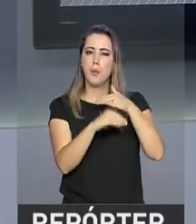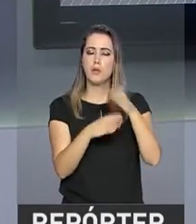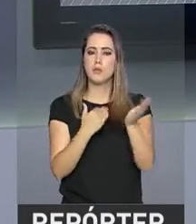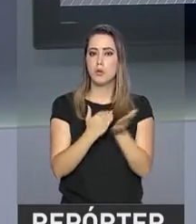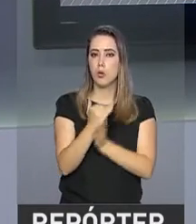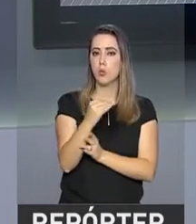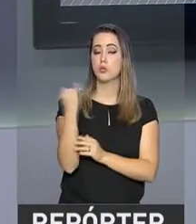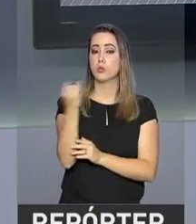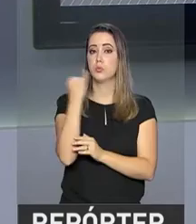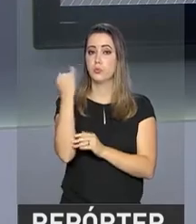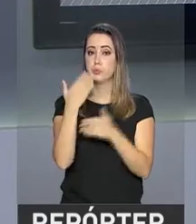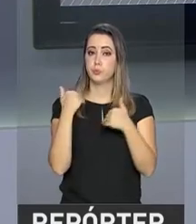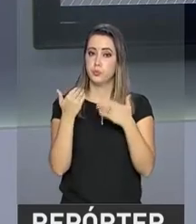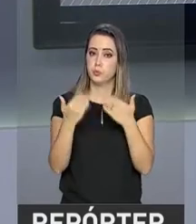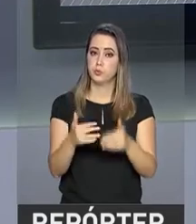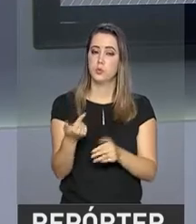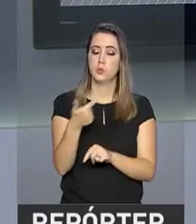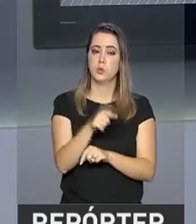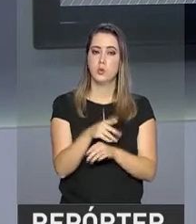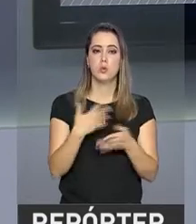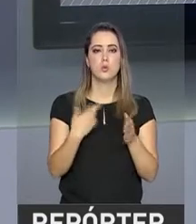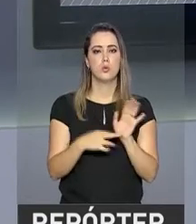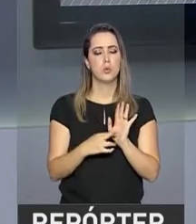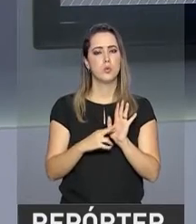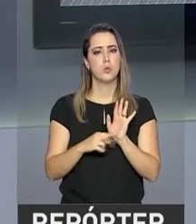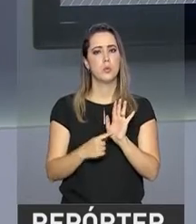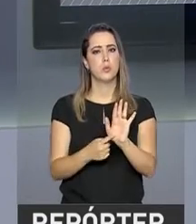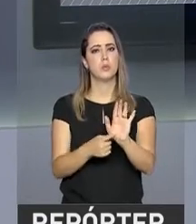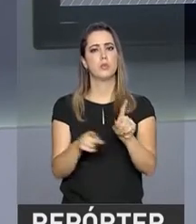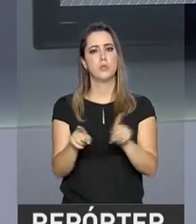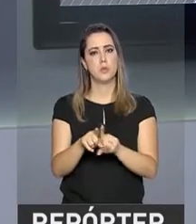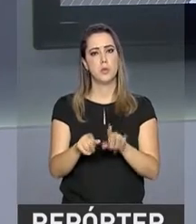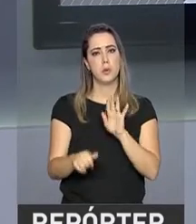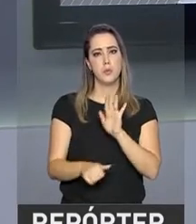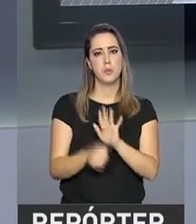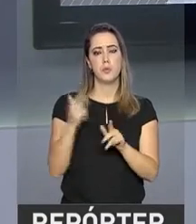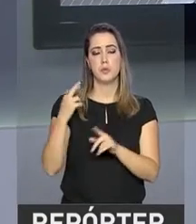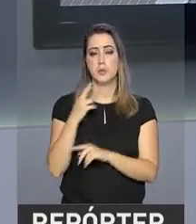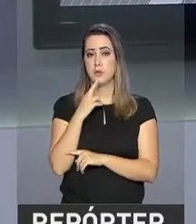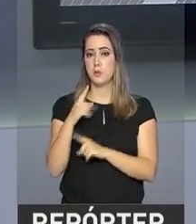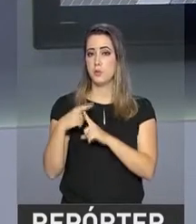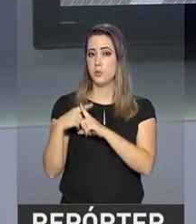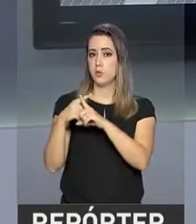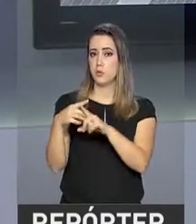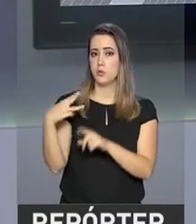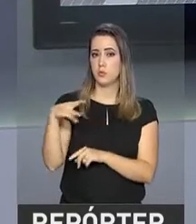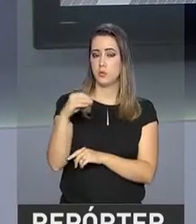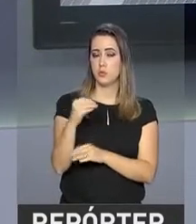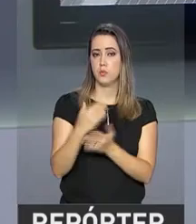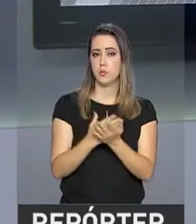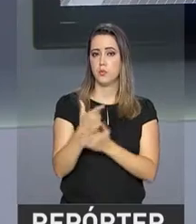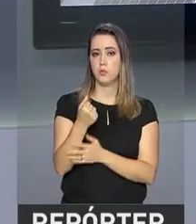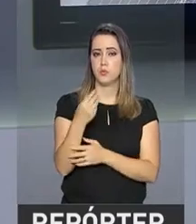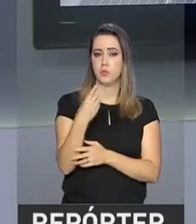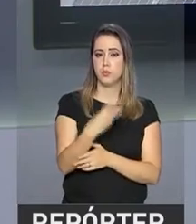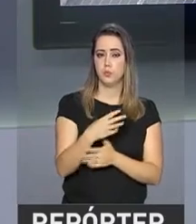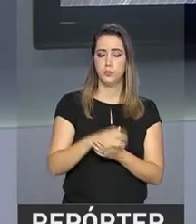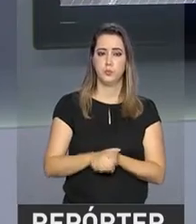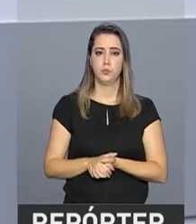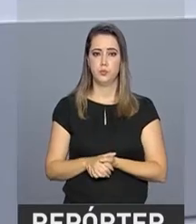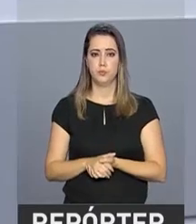outros investimentos. O relatório revela ainda que este é o primeiro resultado positivo para o mês de março desde